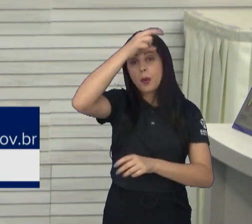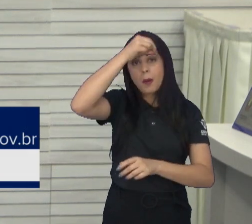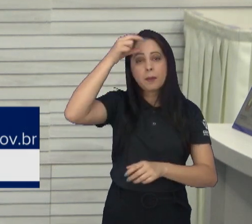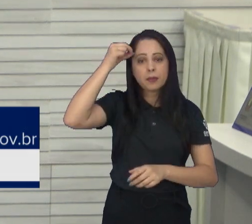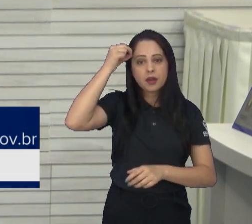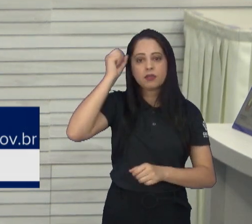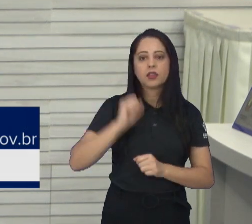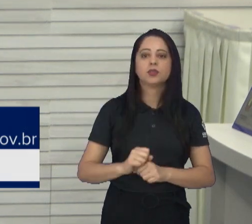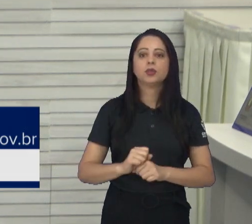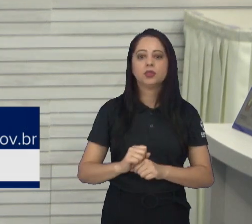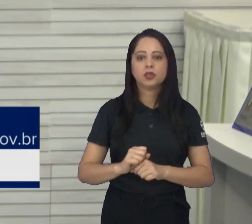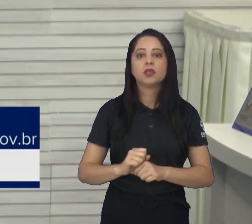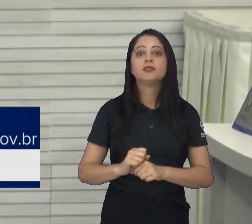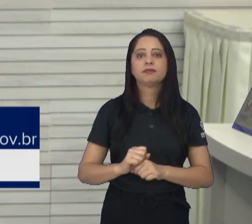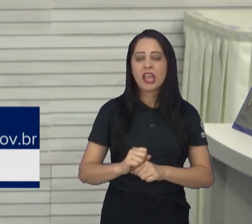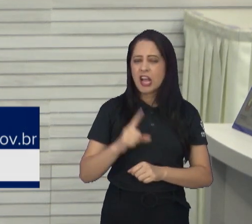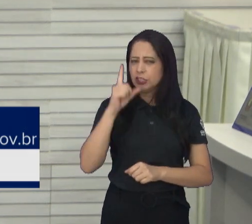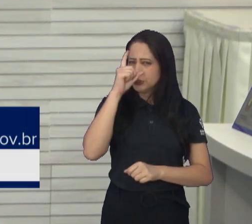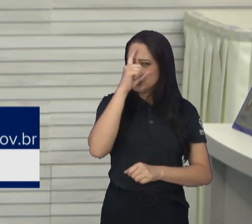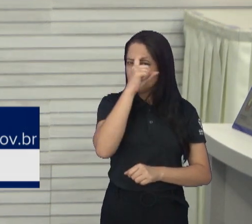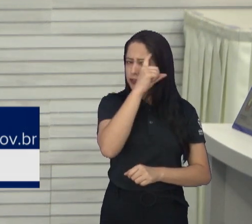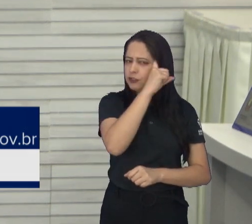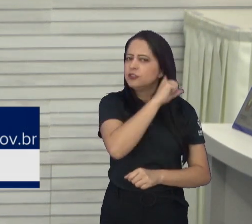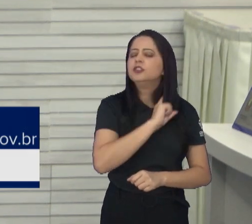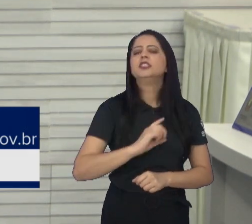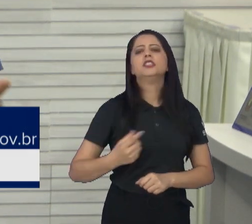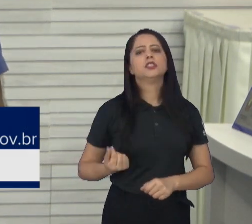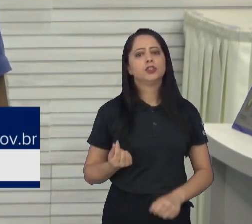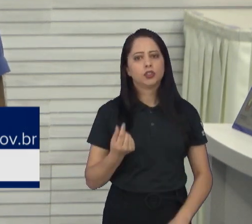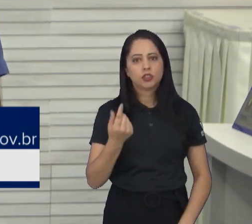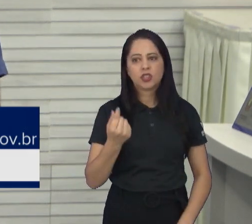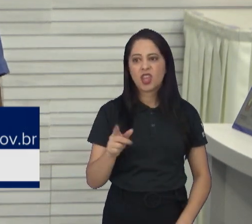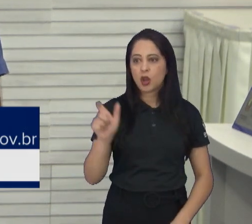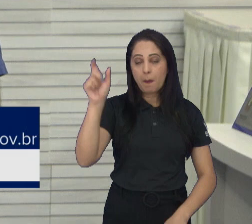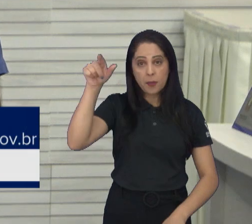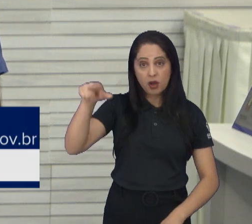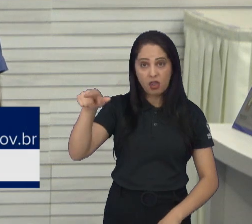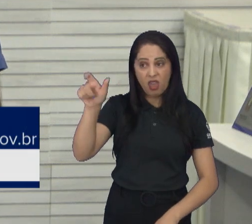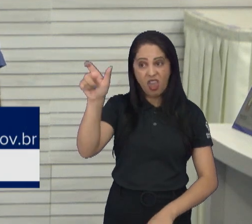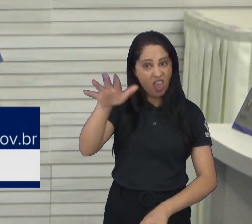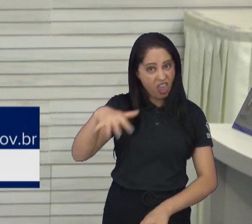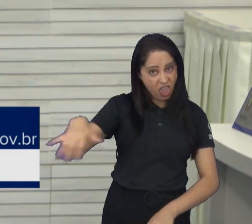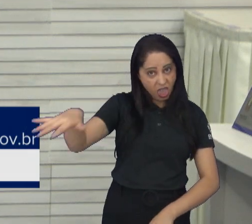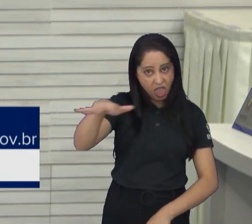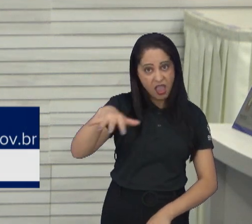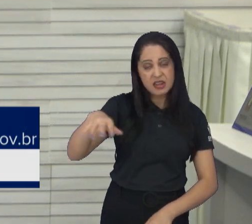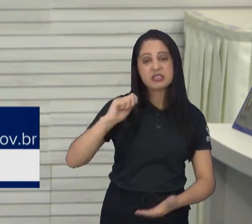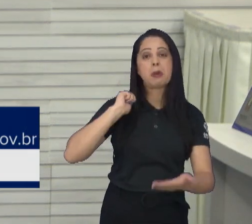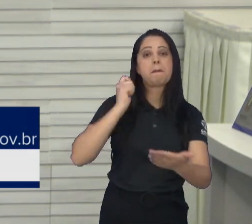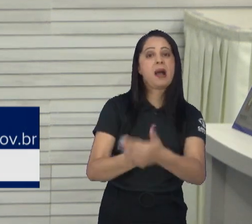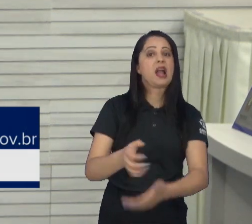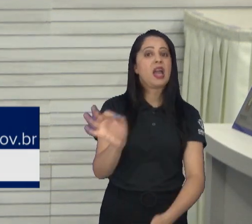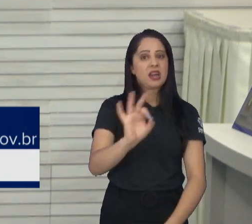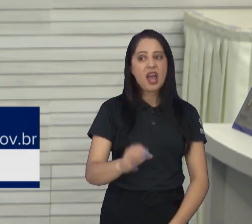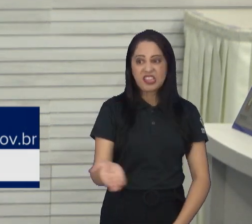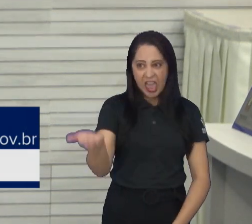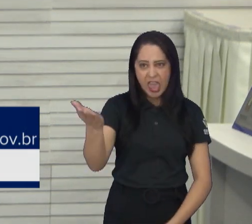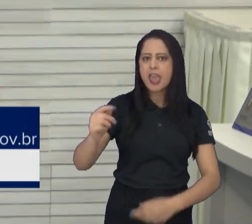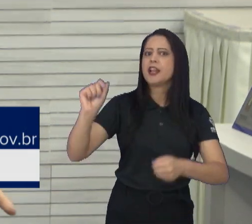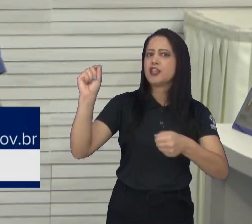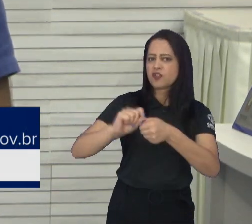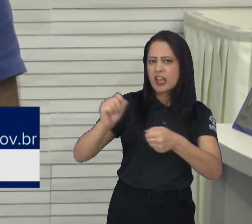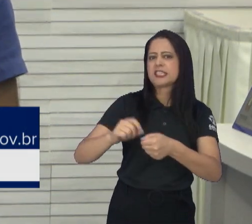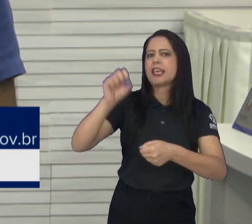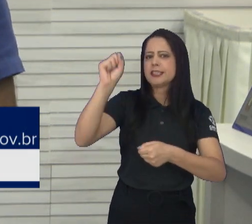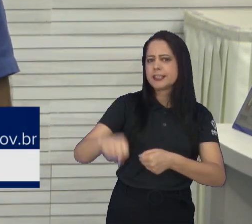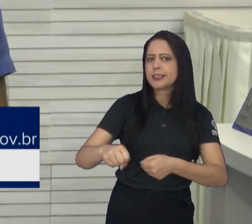Bosque, teve grande dificuldade financeira porque eles não pagavam. Eles fizeram muito, sim, muito